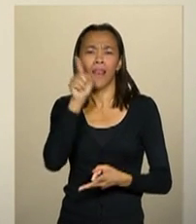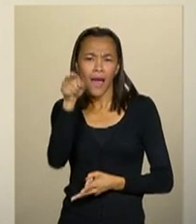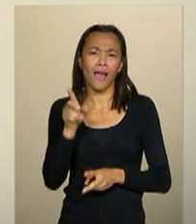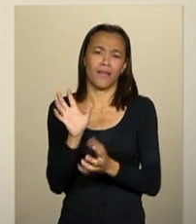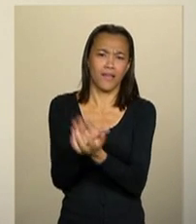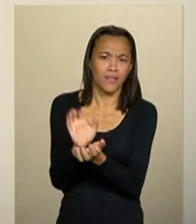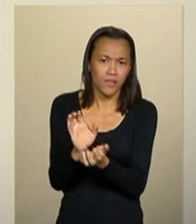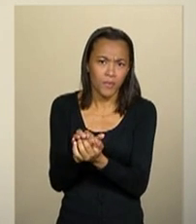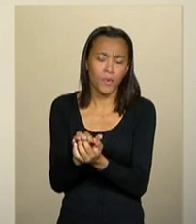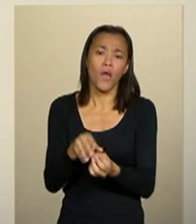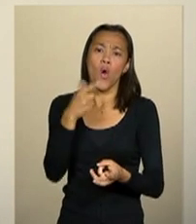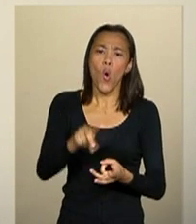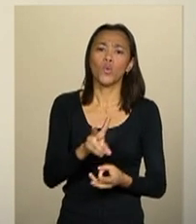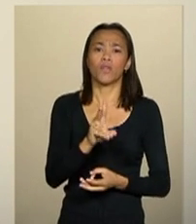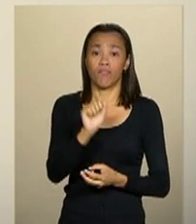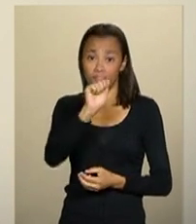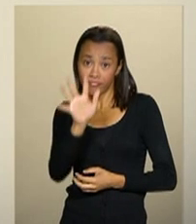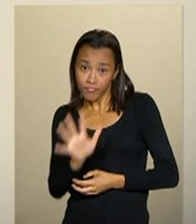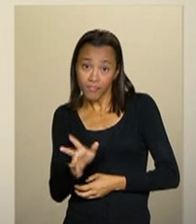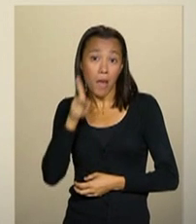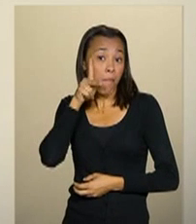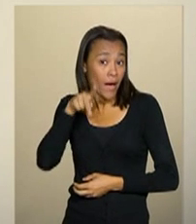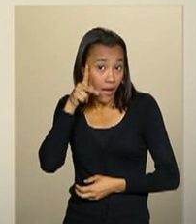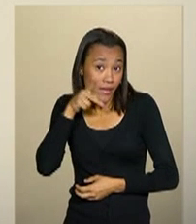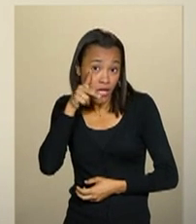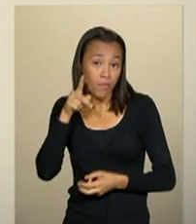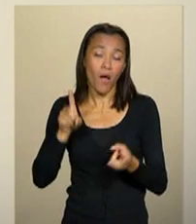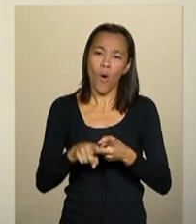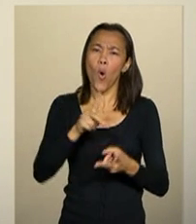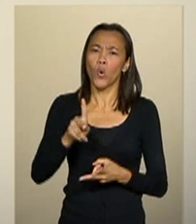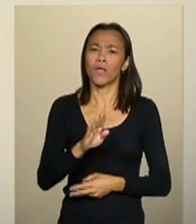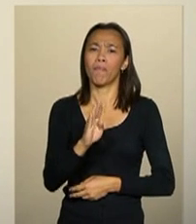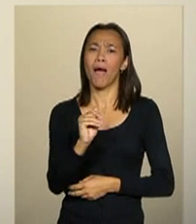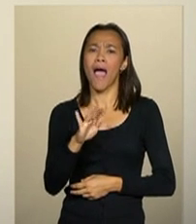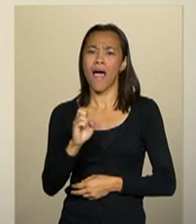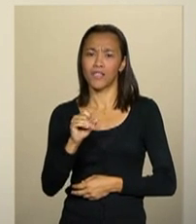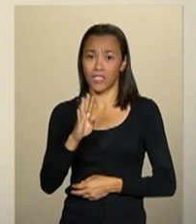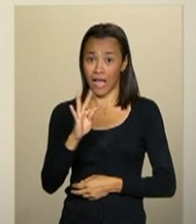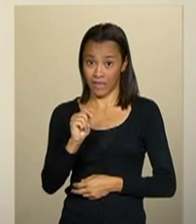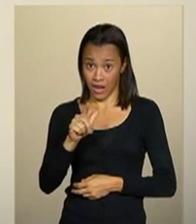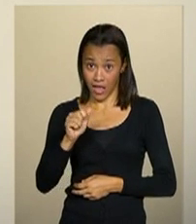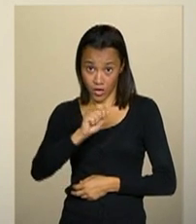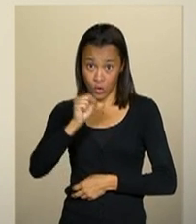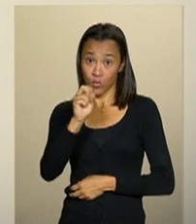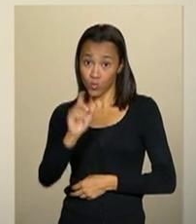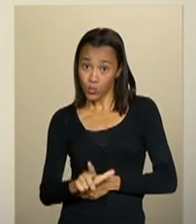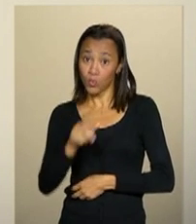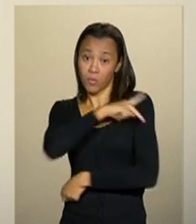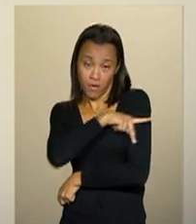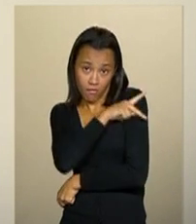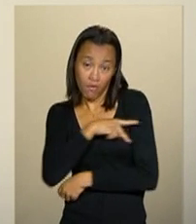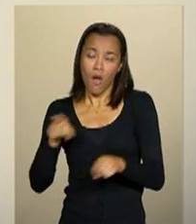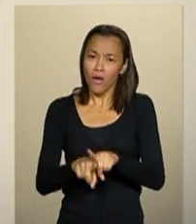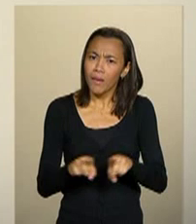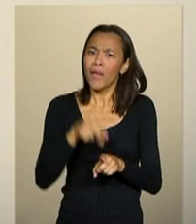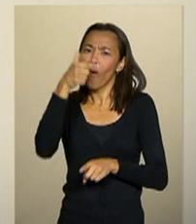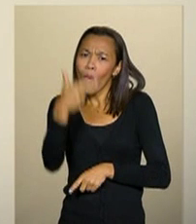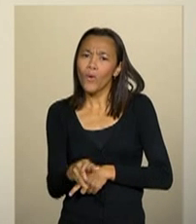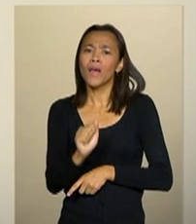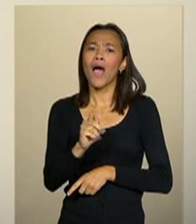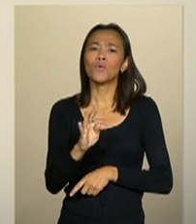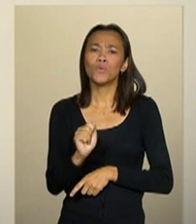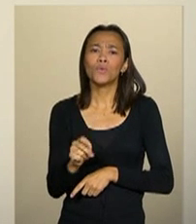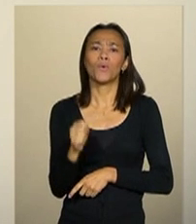Pernambuco as Vertentes litorâneas na Paraíba a barragem do Atalaia no sul do Piauí o sistema Doutor alto Oeste